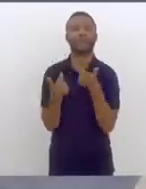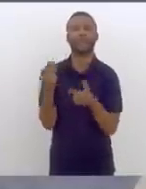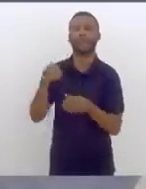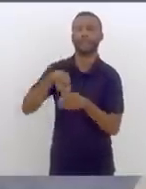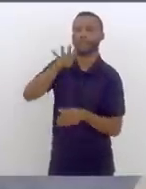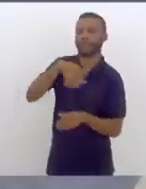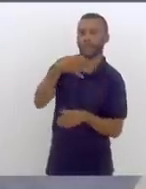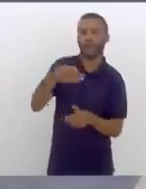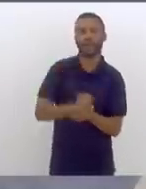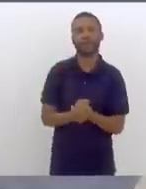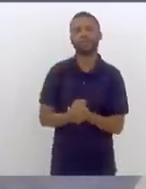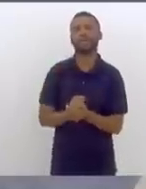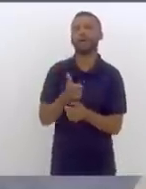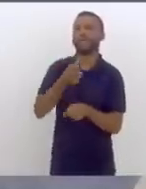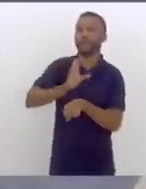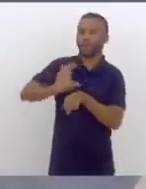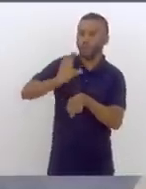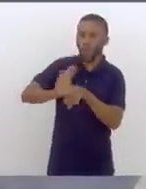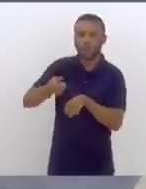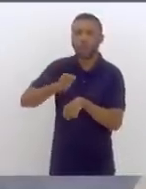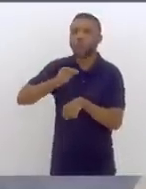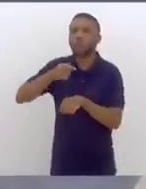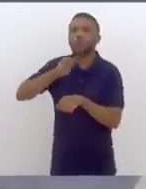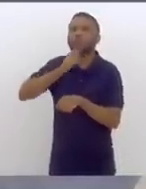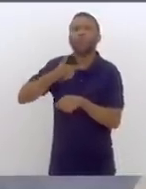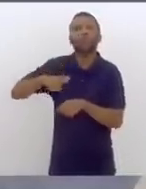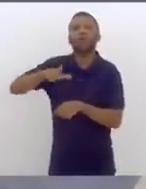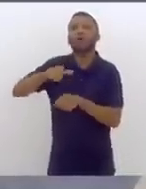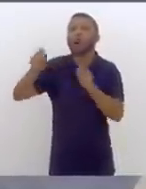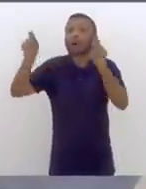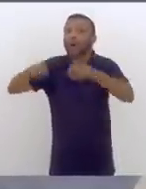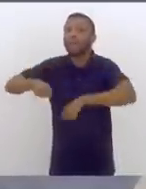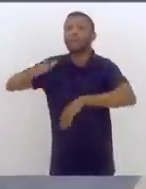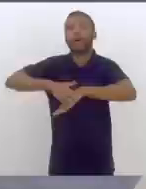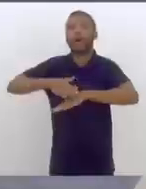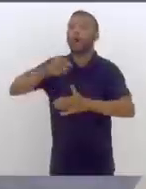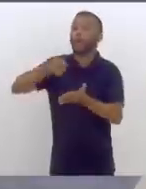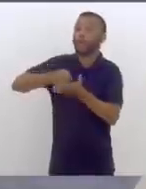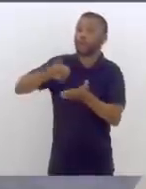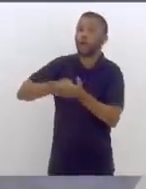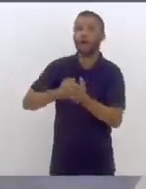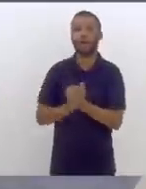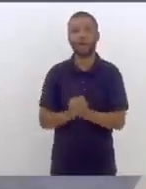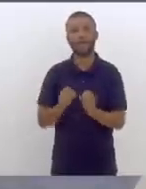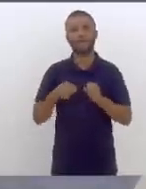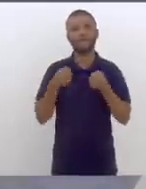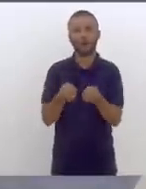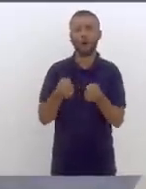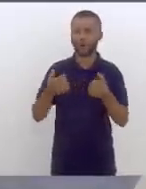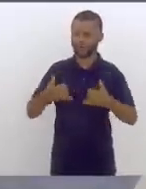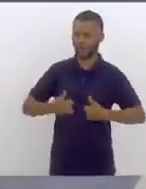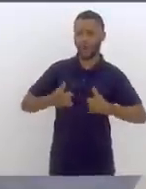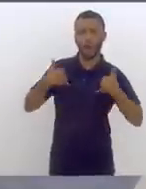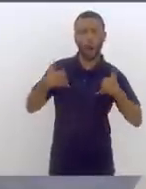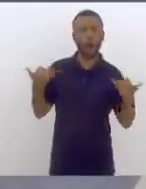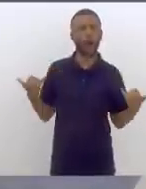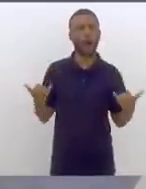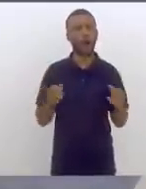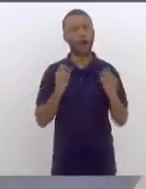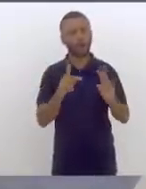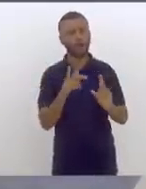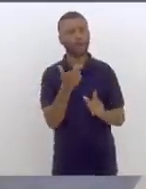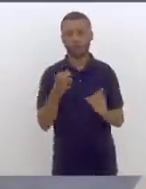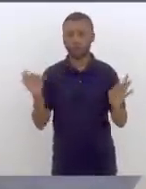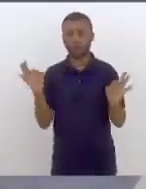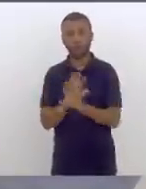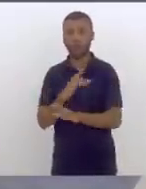raiz vai fazer curso não conta porque capacitação é tua missão fosse honra legal eu tenho minha missão quero cumprir